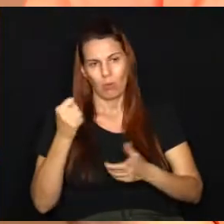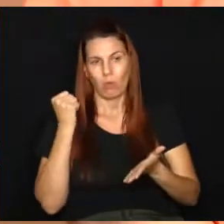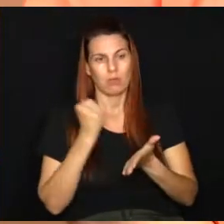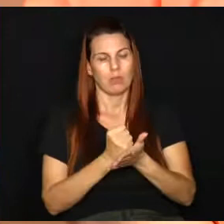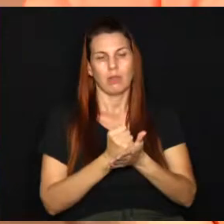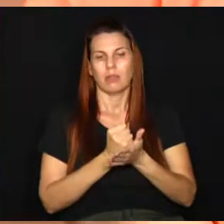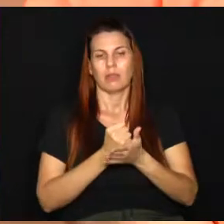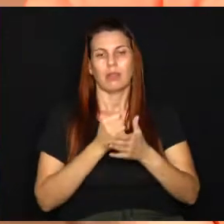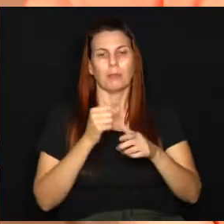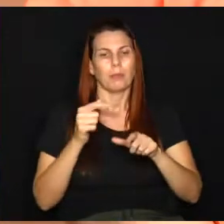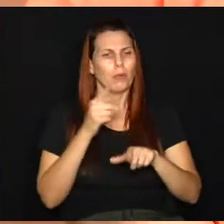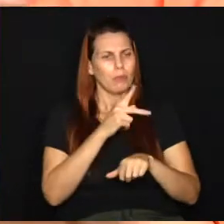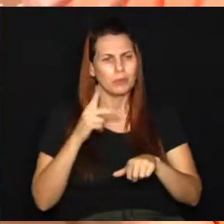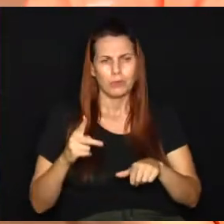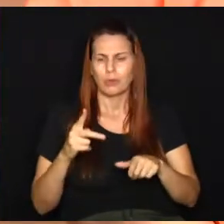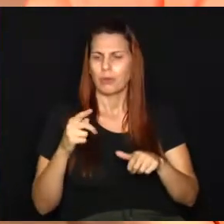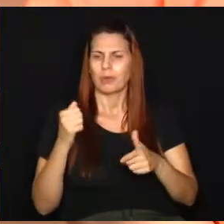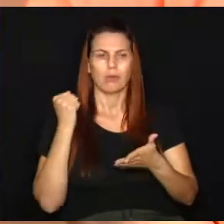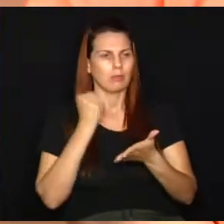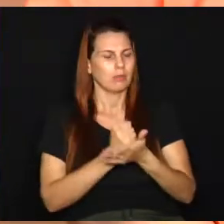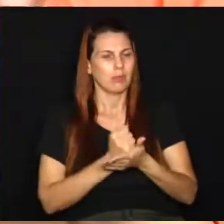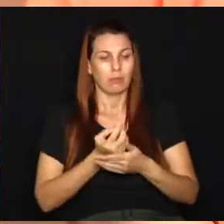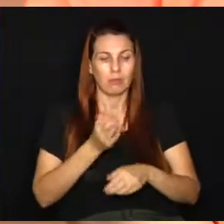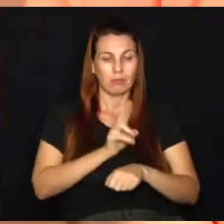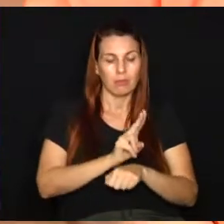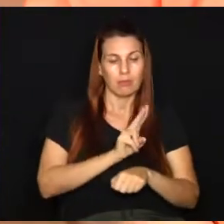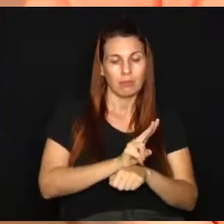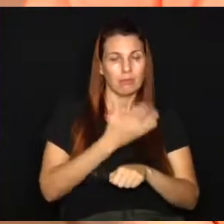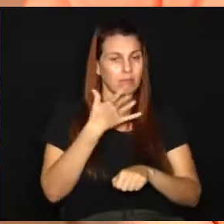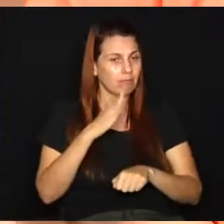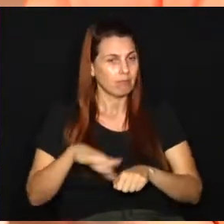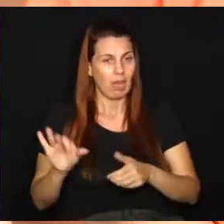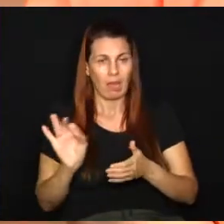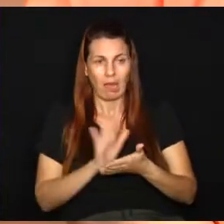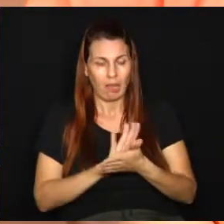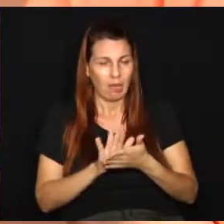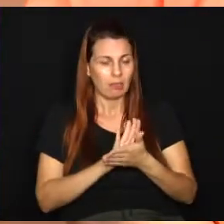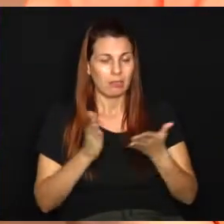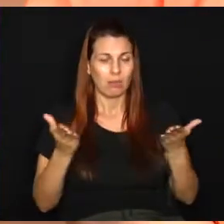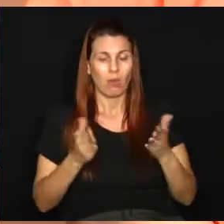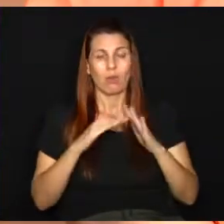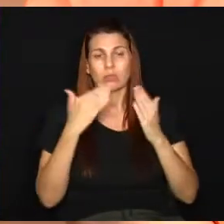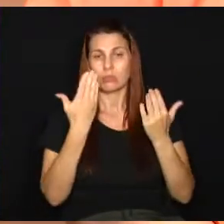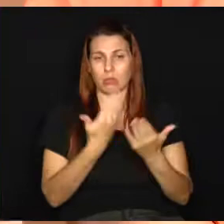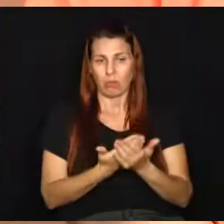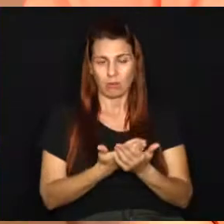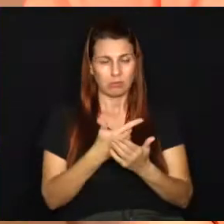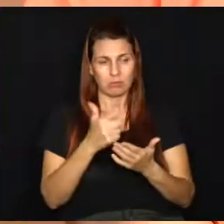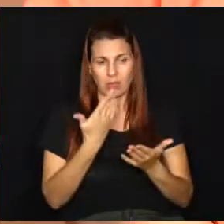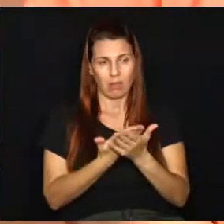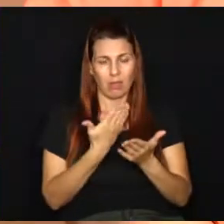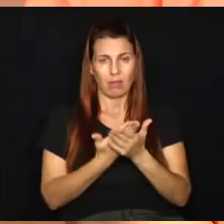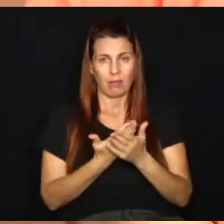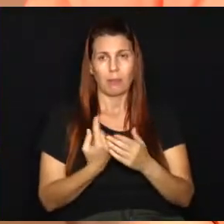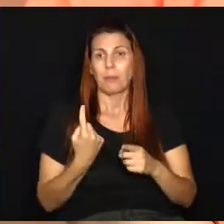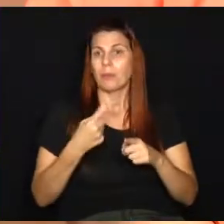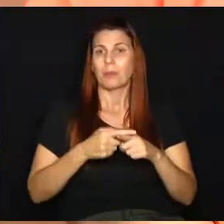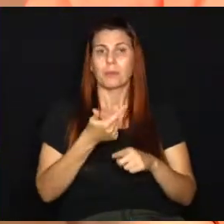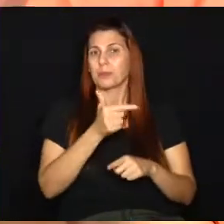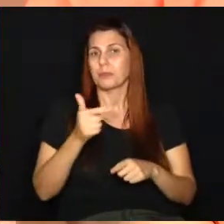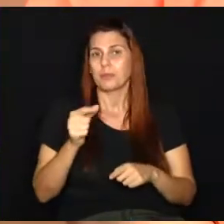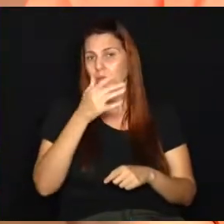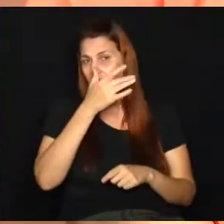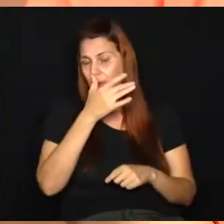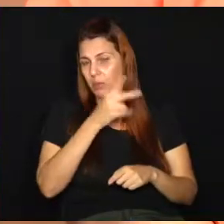monitores, professoras, e a gente teve agora, recentemente, a situação de escolas que ficaram até sem aula por conta da